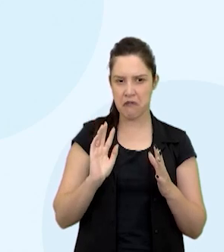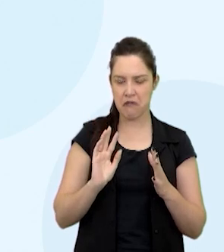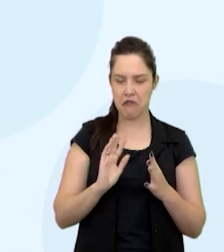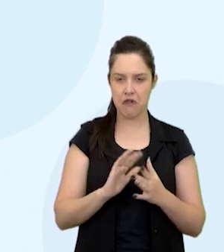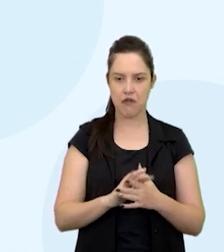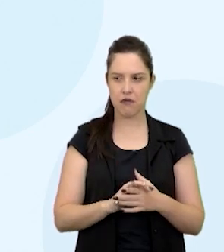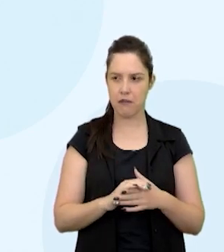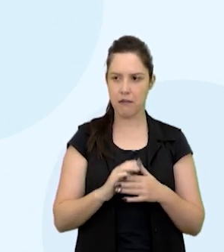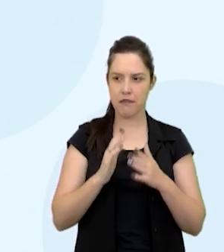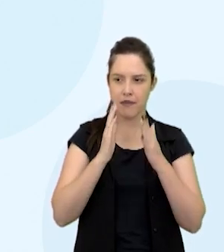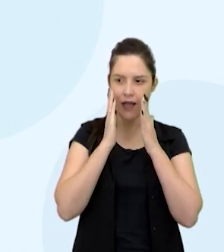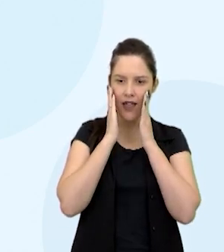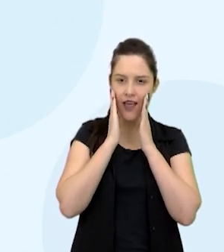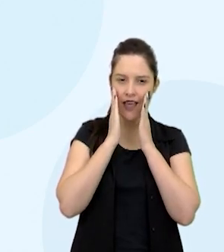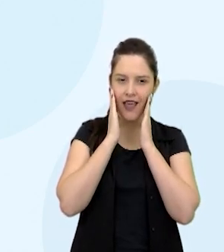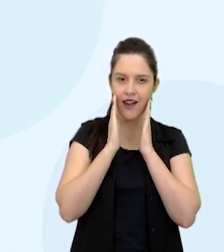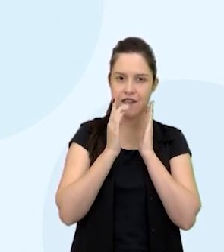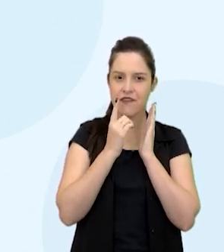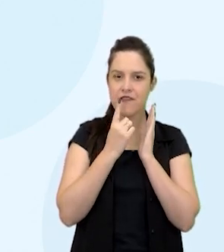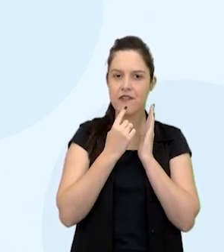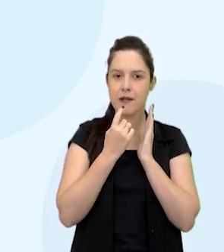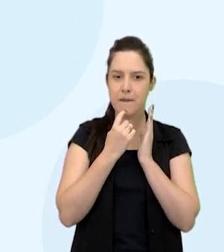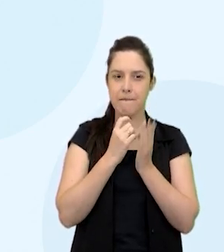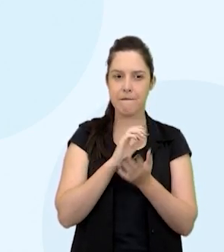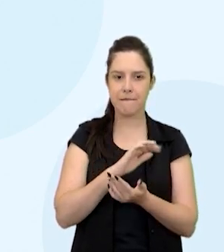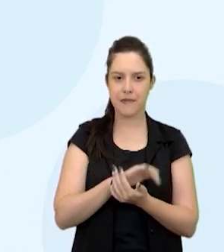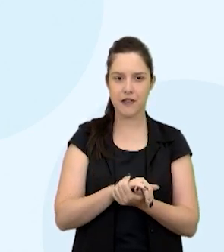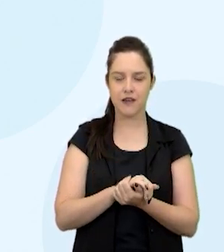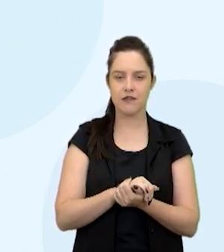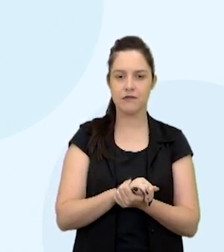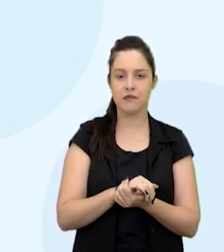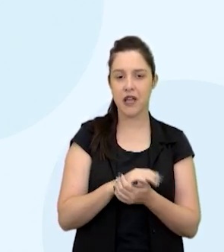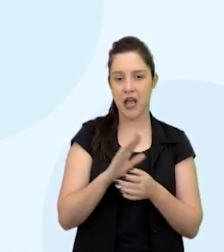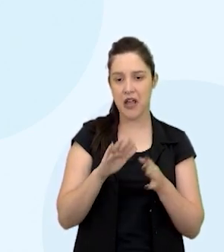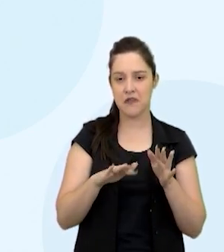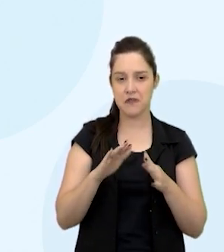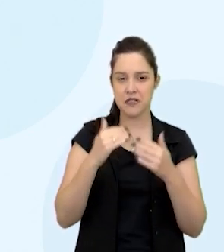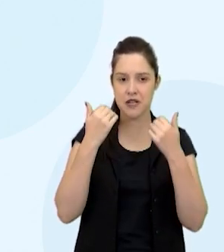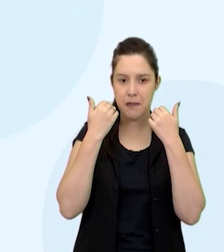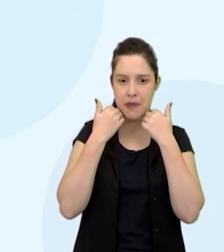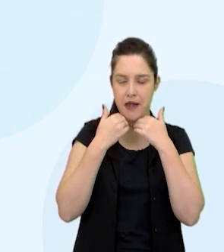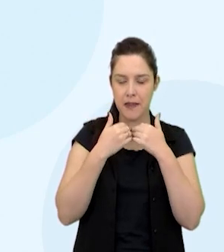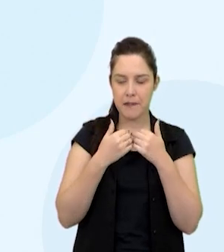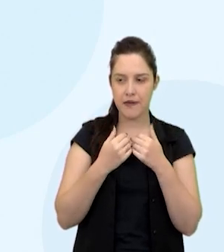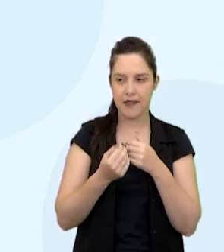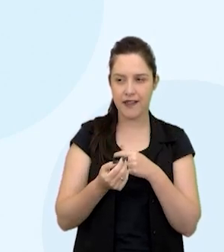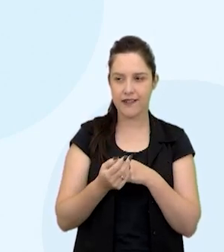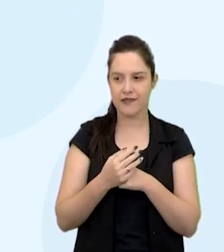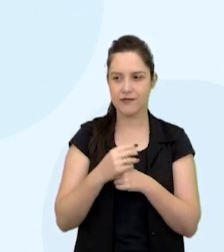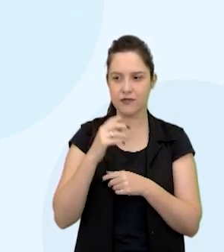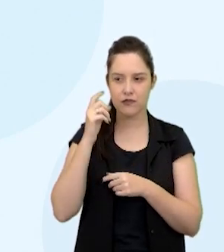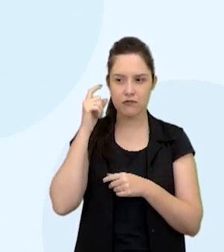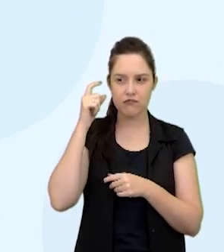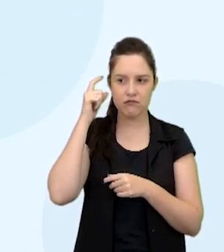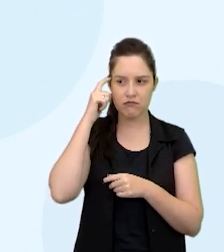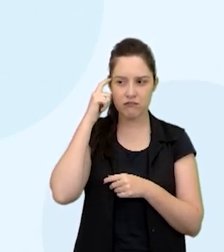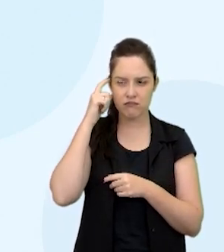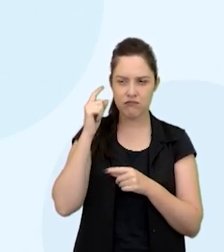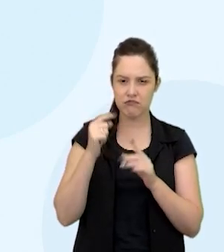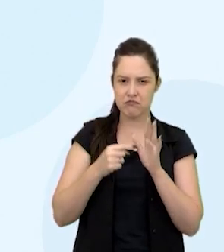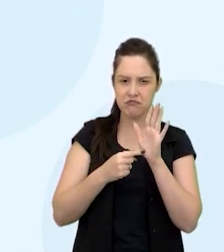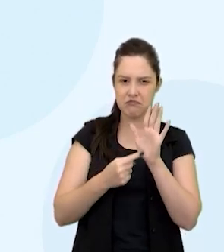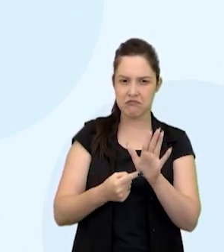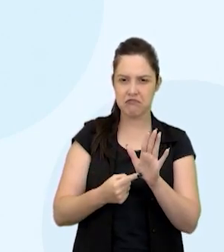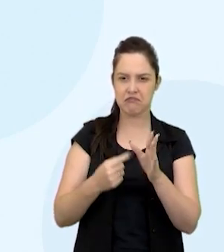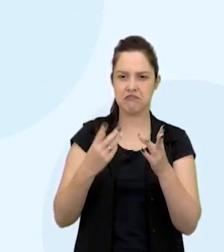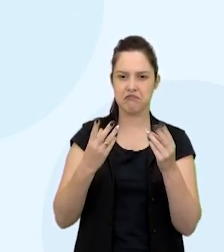avermelhadinho assim, né? Talvez resquícios da barba vermelha dele. E a orelha dele tá protuberante, né? Está bem à mostra aí, quase